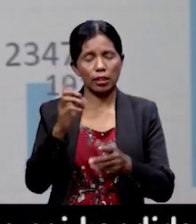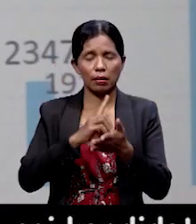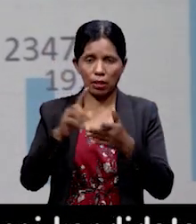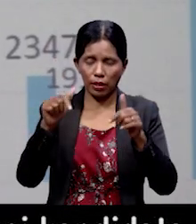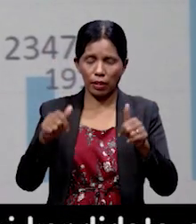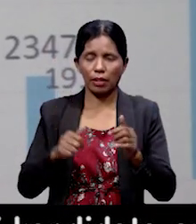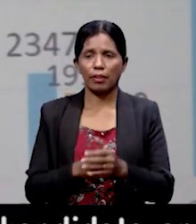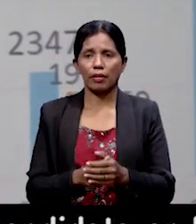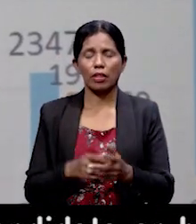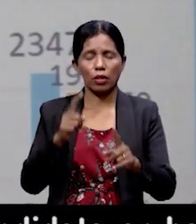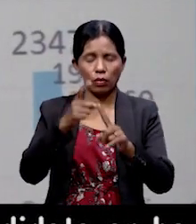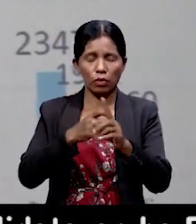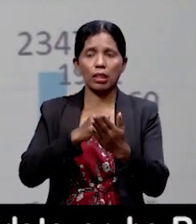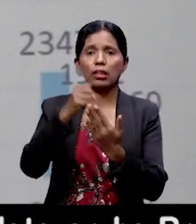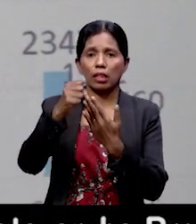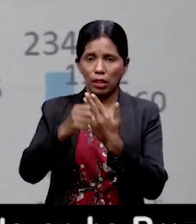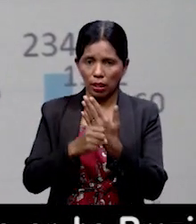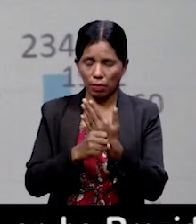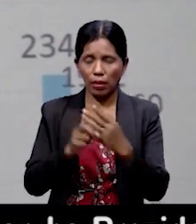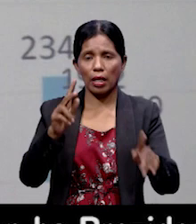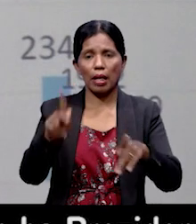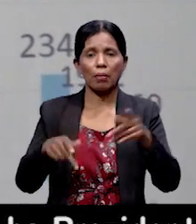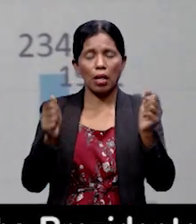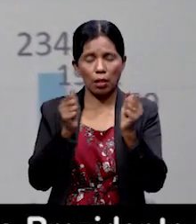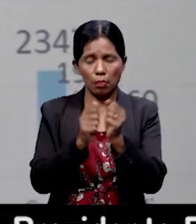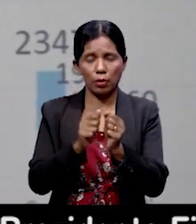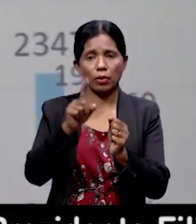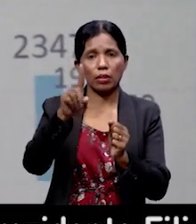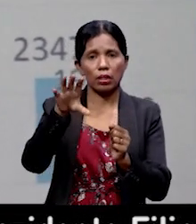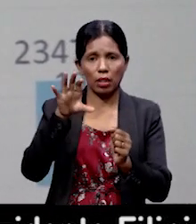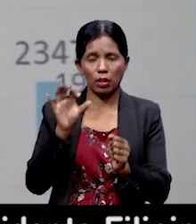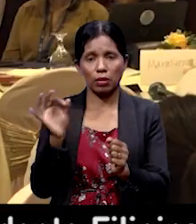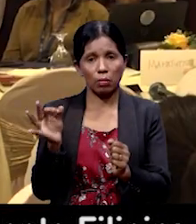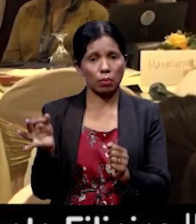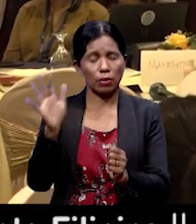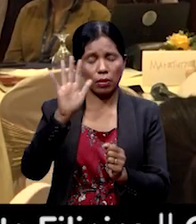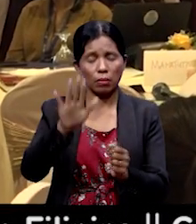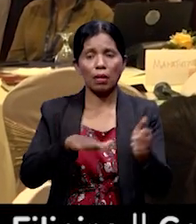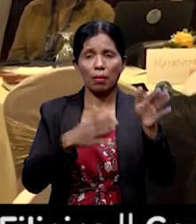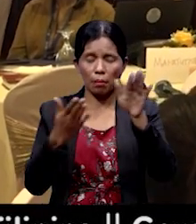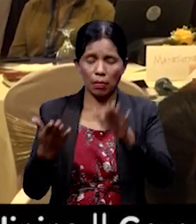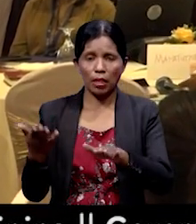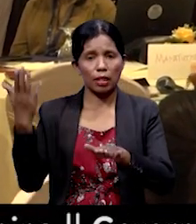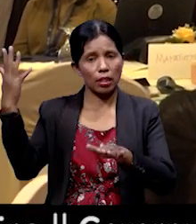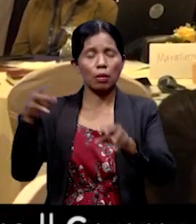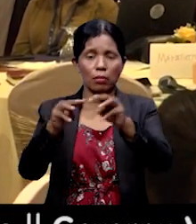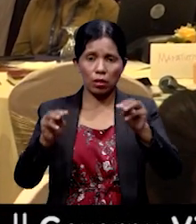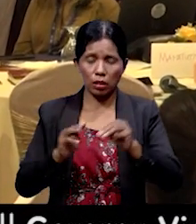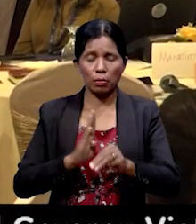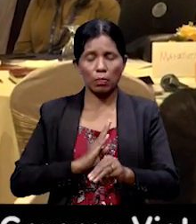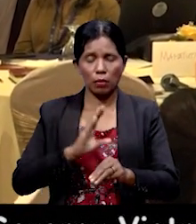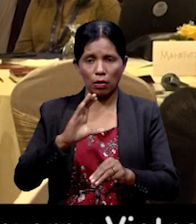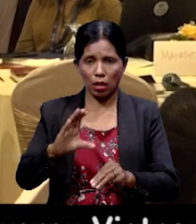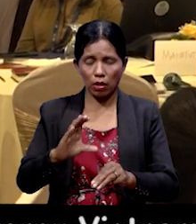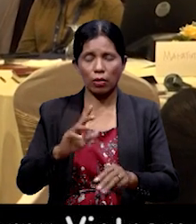atetem, durante e a fulan setembro, né, Sidadaun Hamutu, atos ida se anulores em Lima, Macmate e a Município Baucau, no Sidadaun